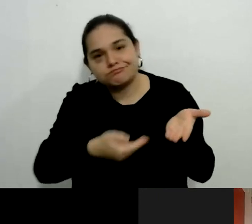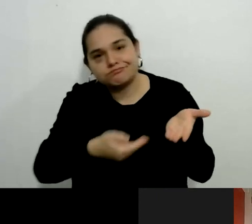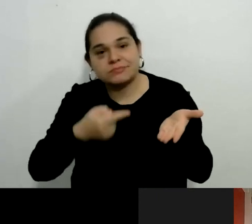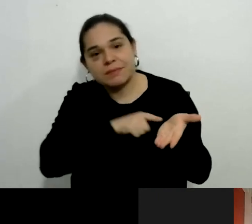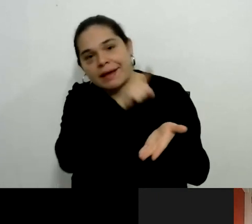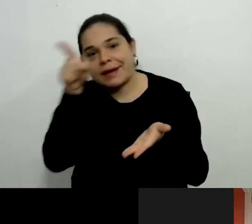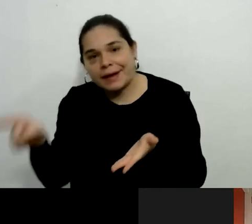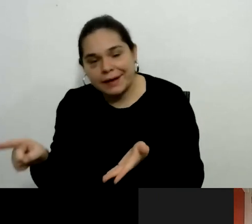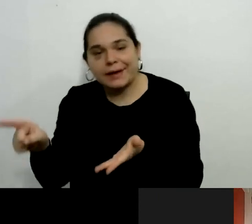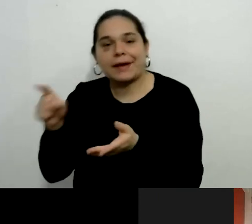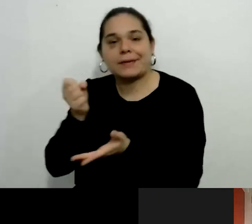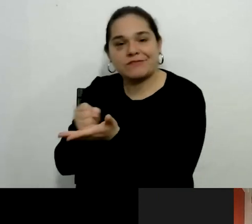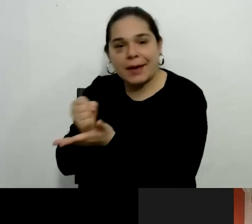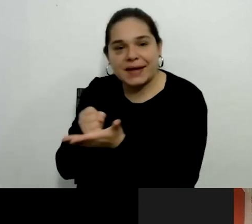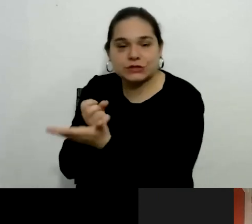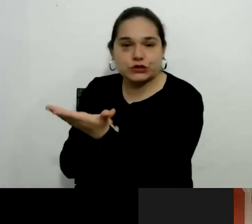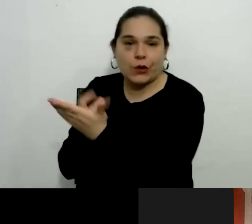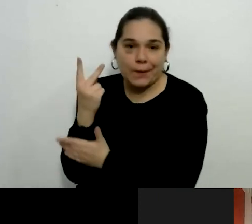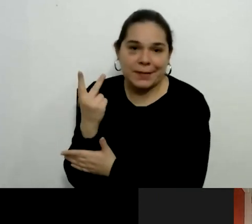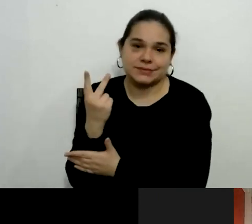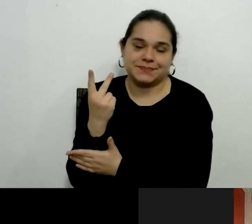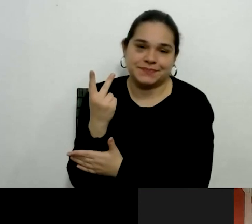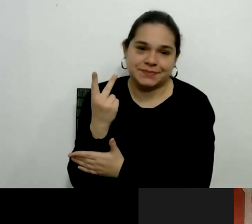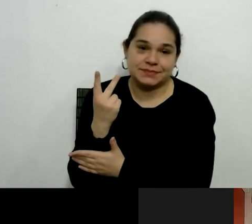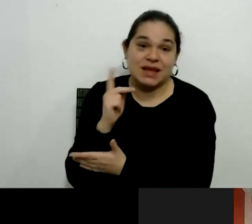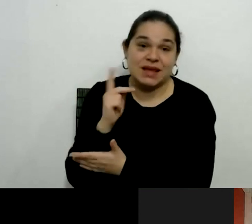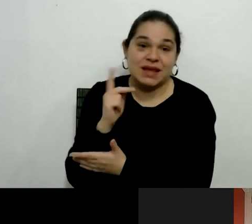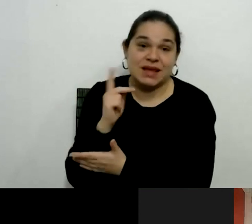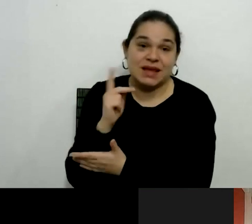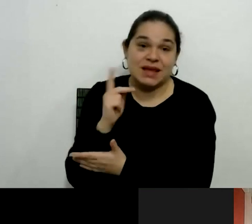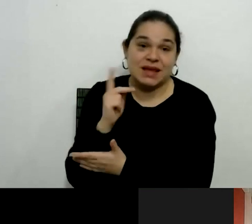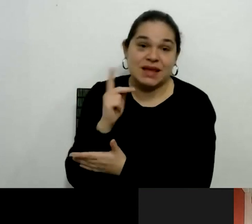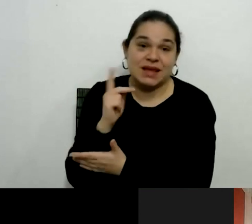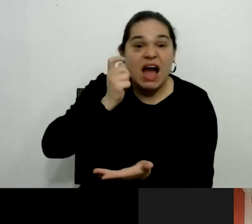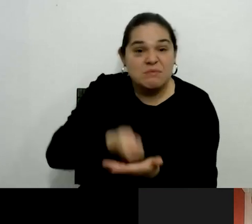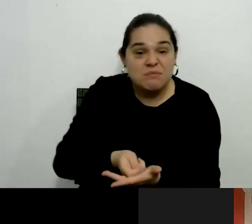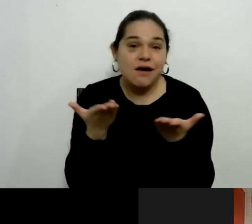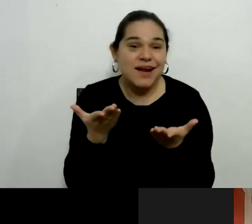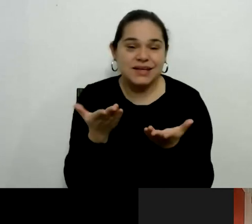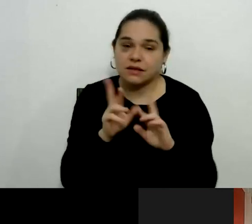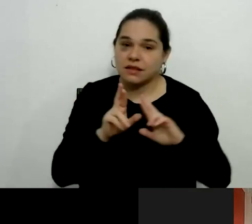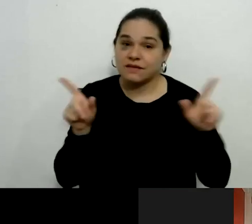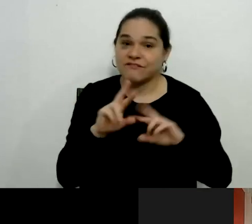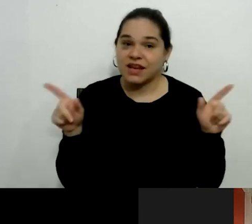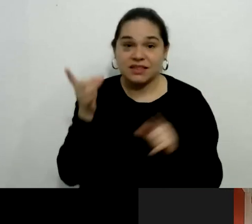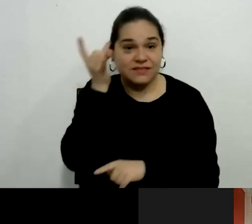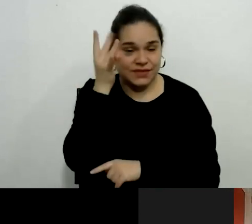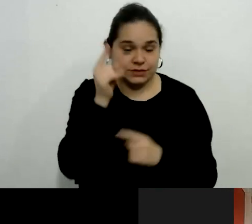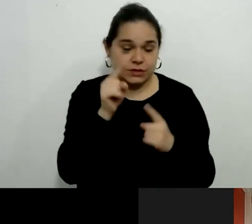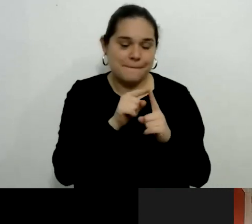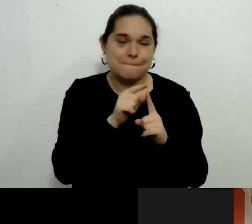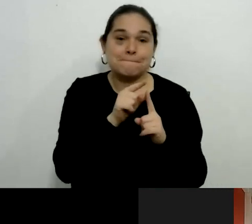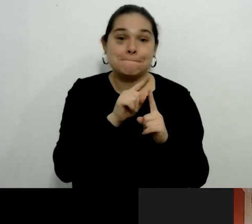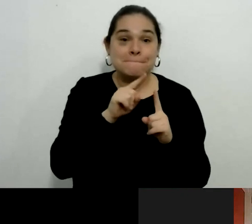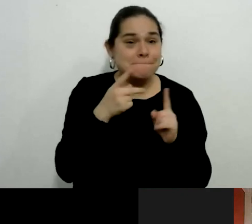farmácia. Vai pagar com participação do plano. com o doutor 24 horas, que é o próximo passo, se a sua própria